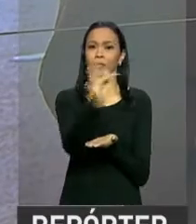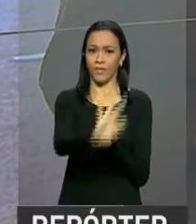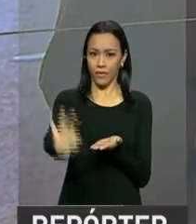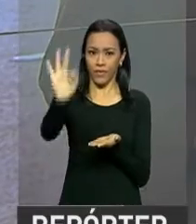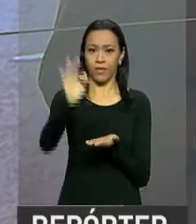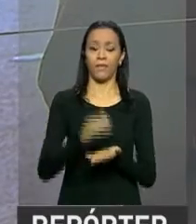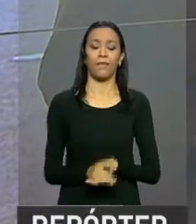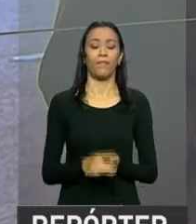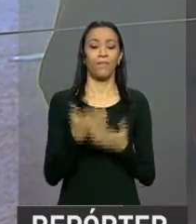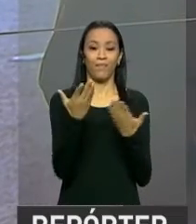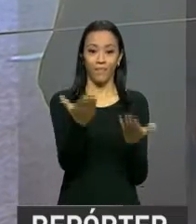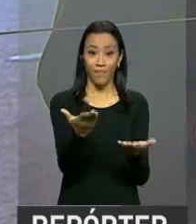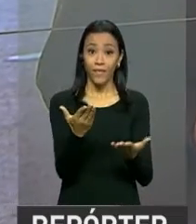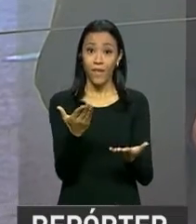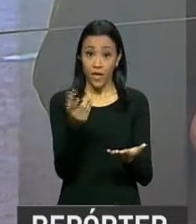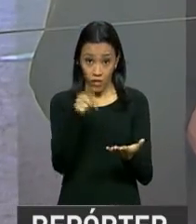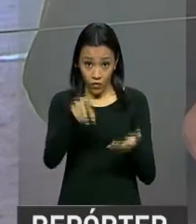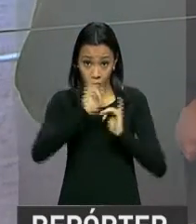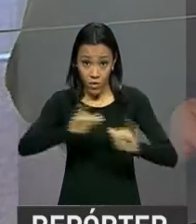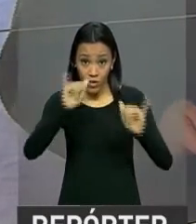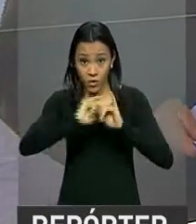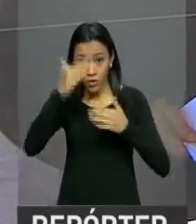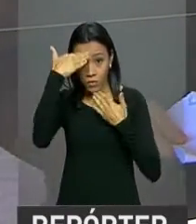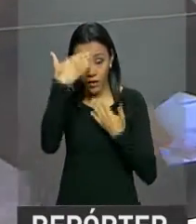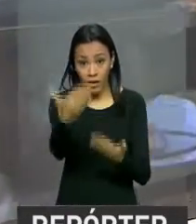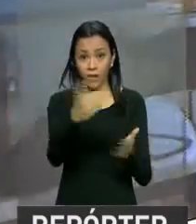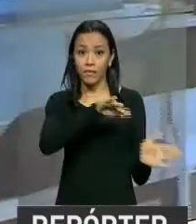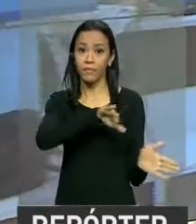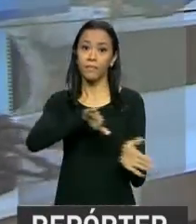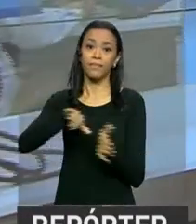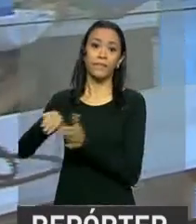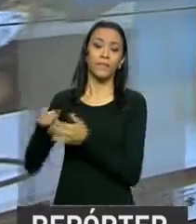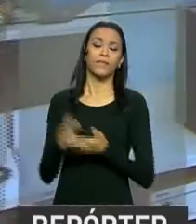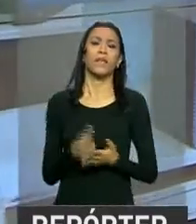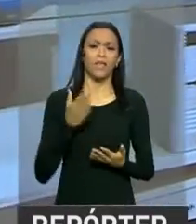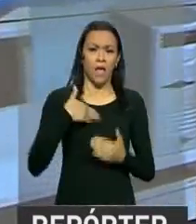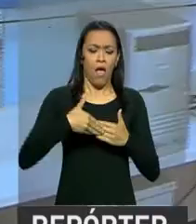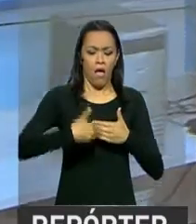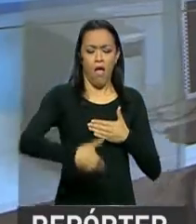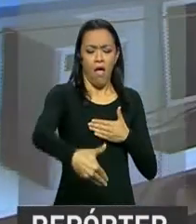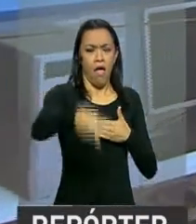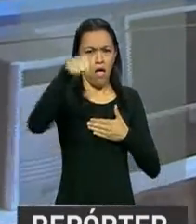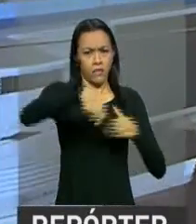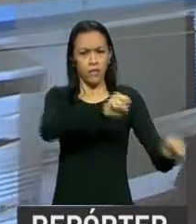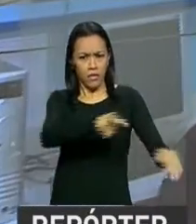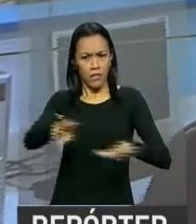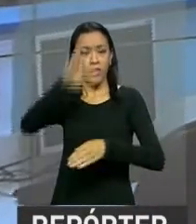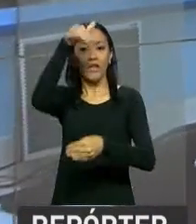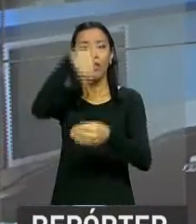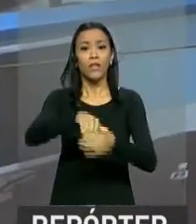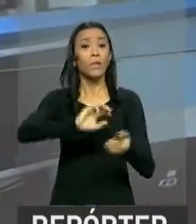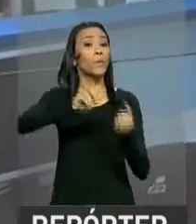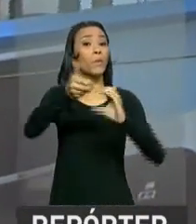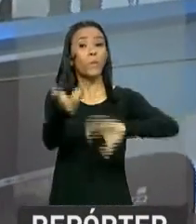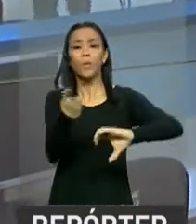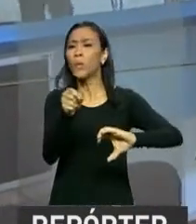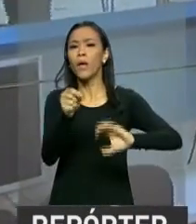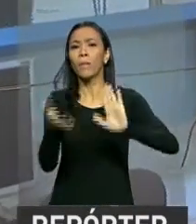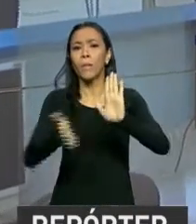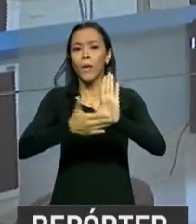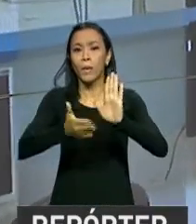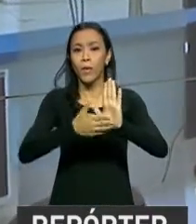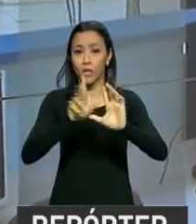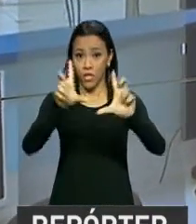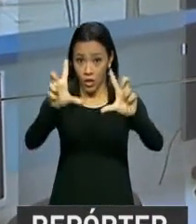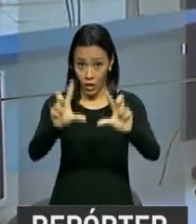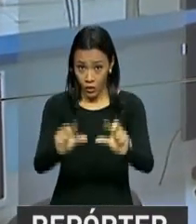Neto, ao vivo do Palácio do Planalto com as informações. Obrigado, João. E deve ser votada esta semana pelo Congresso Nacional a proposta de